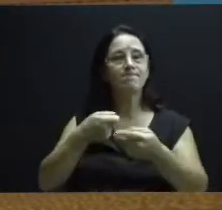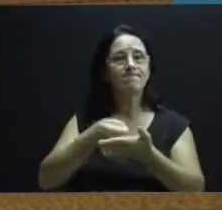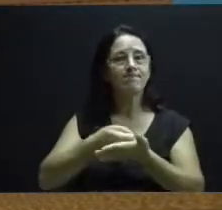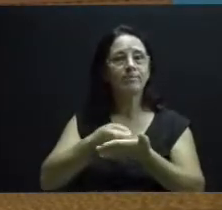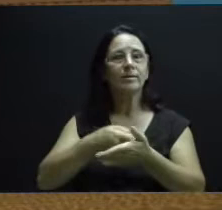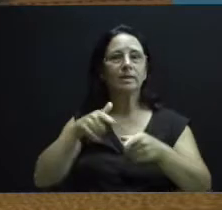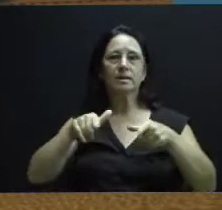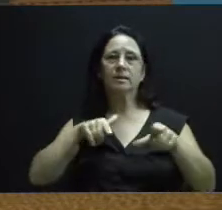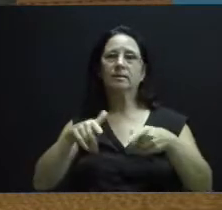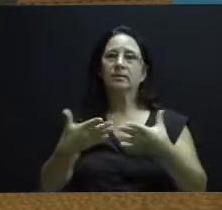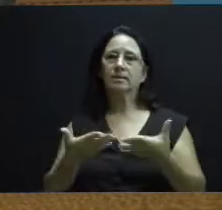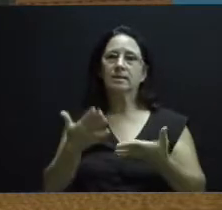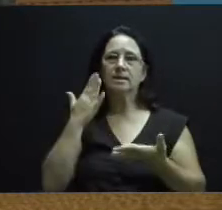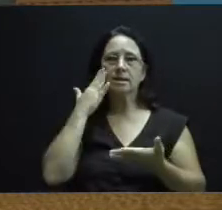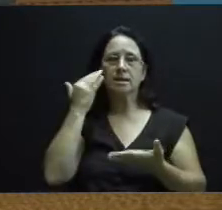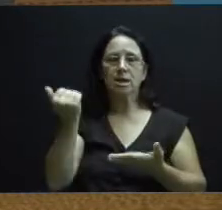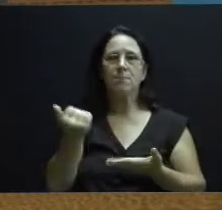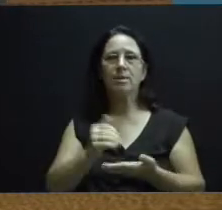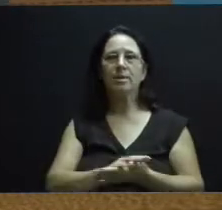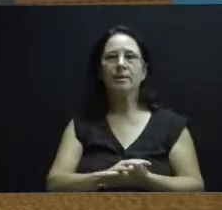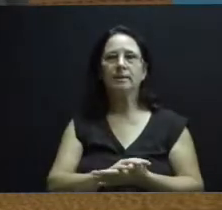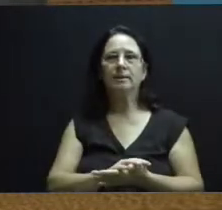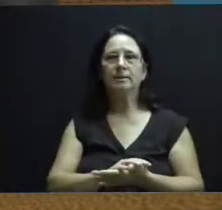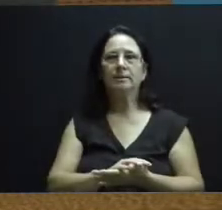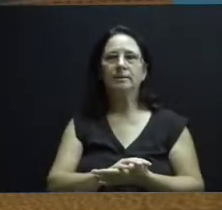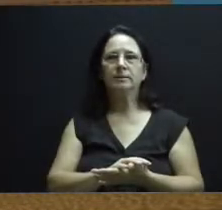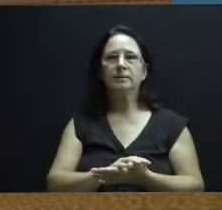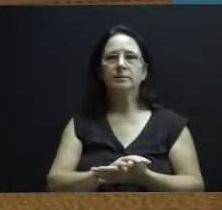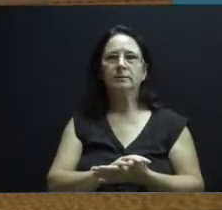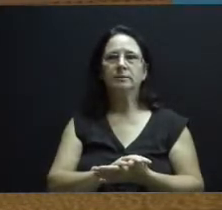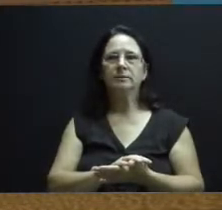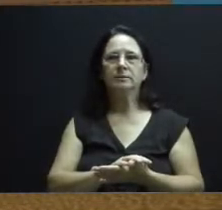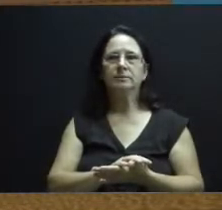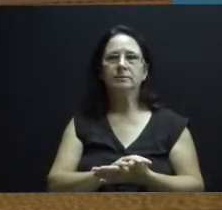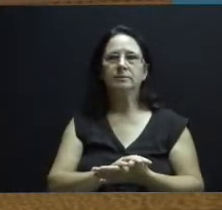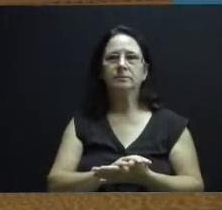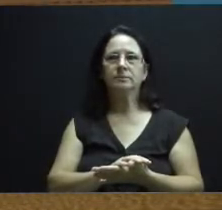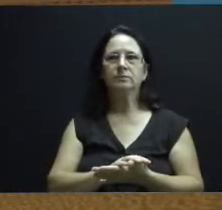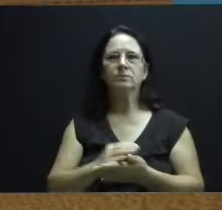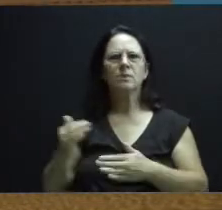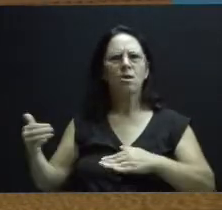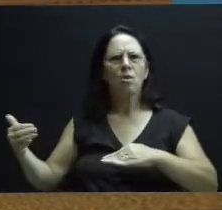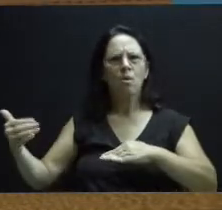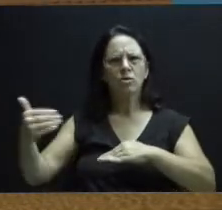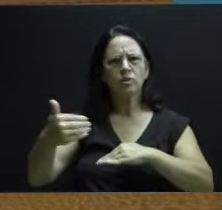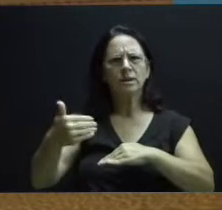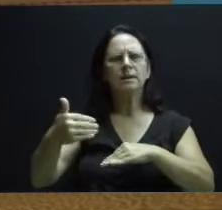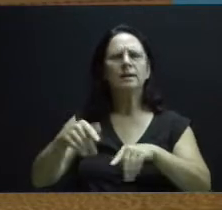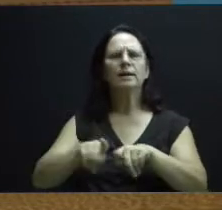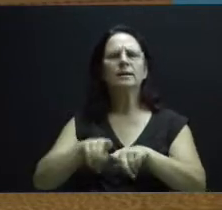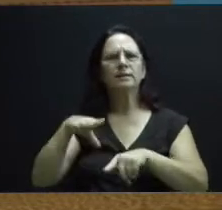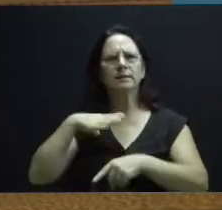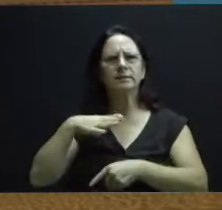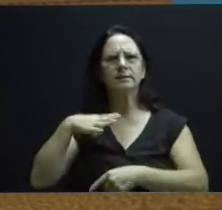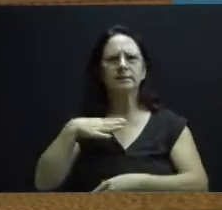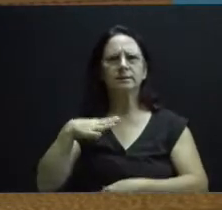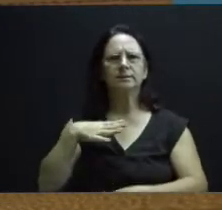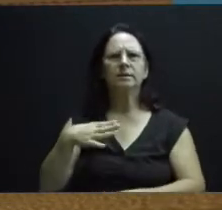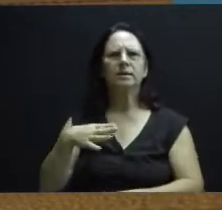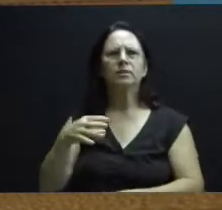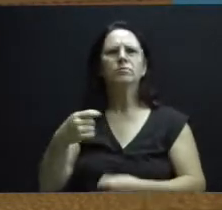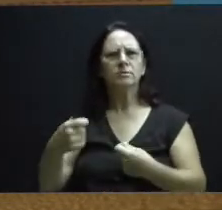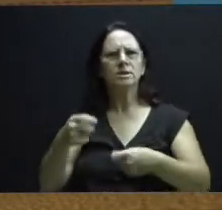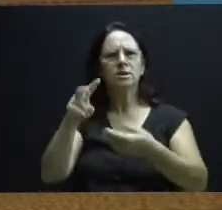mas eu acho que essa parte central aqui da nossa cidade o vereador acho que é o momento de a gente tentar analisar